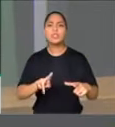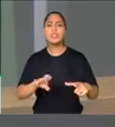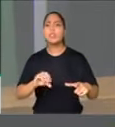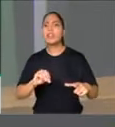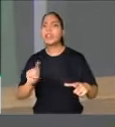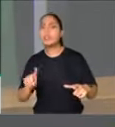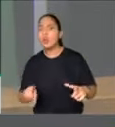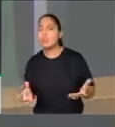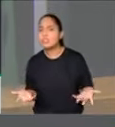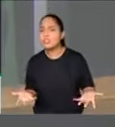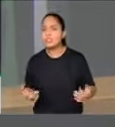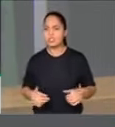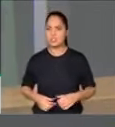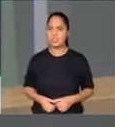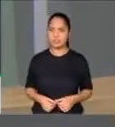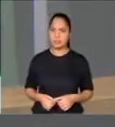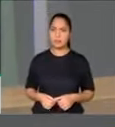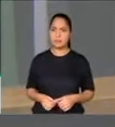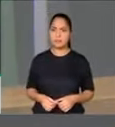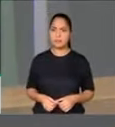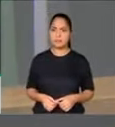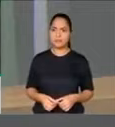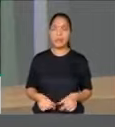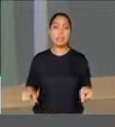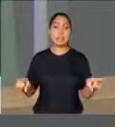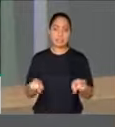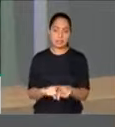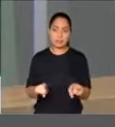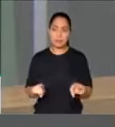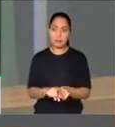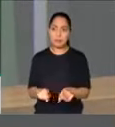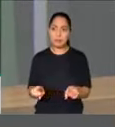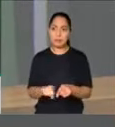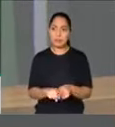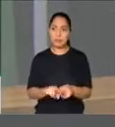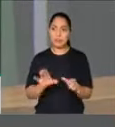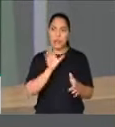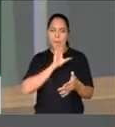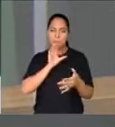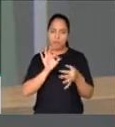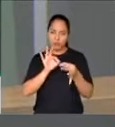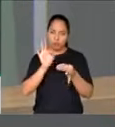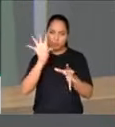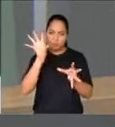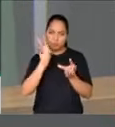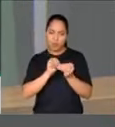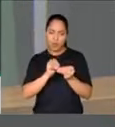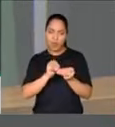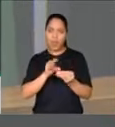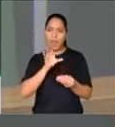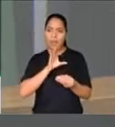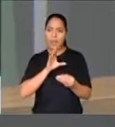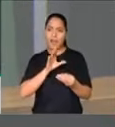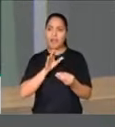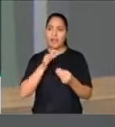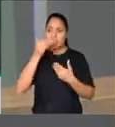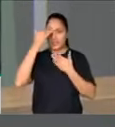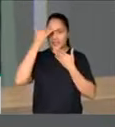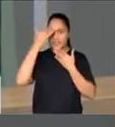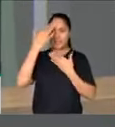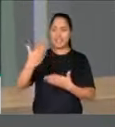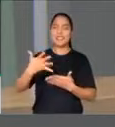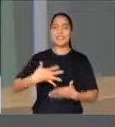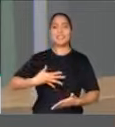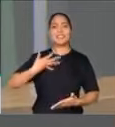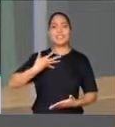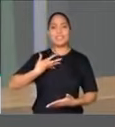que nós temos lá. Mas fiz um esboço meio rápido aqui. Queria agradecer muito a homenagem